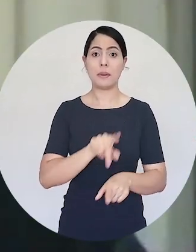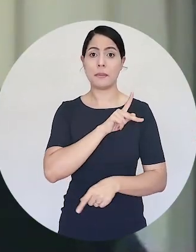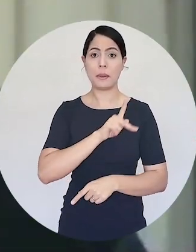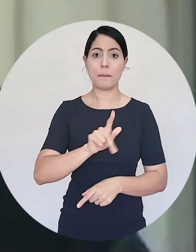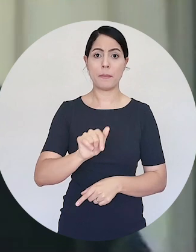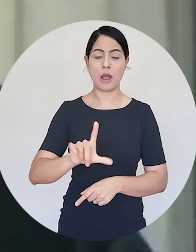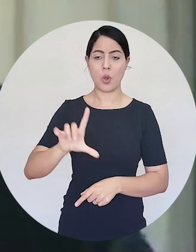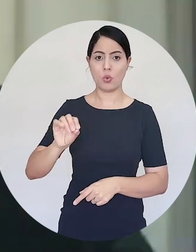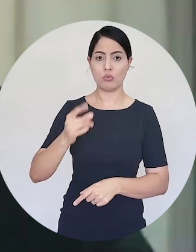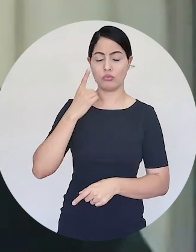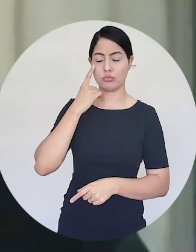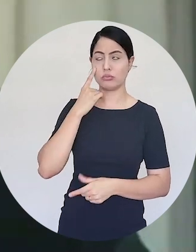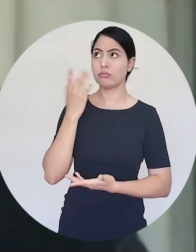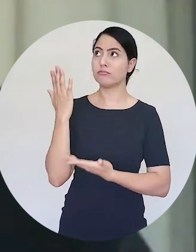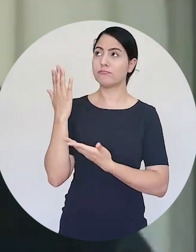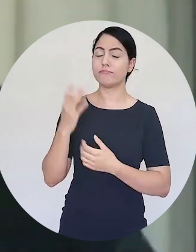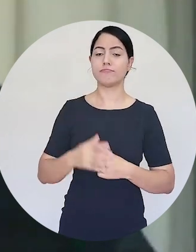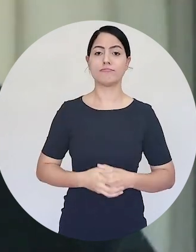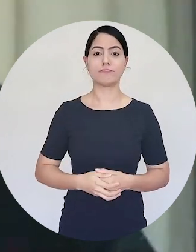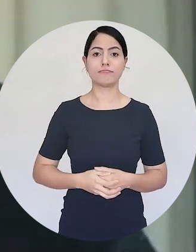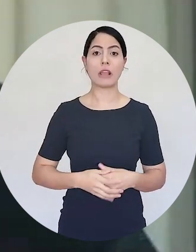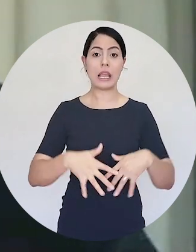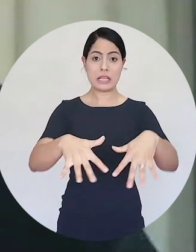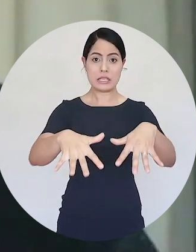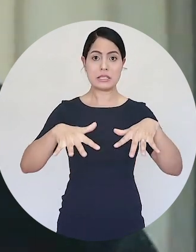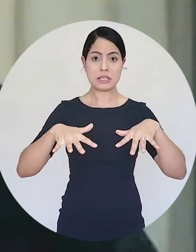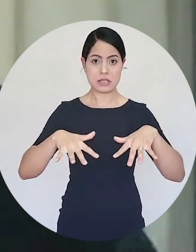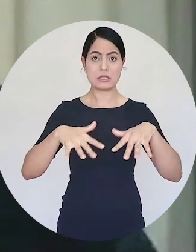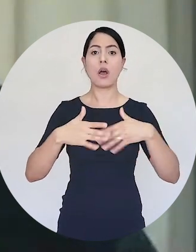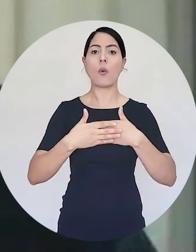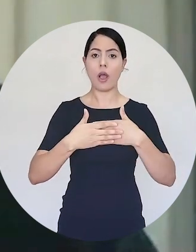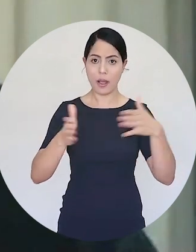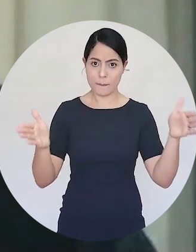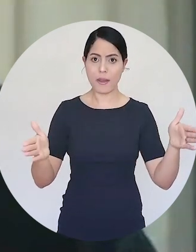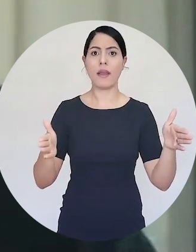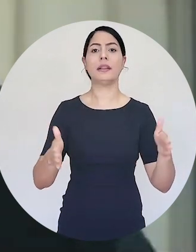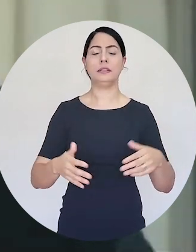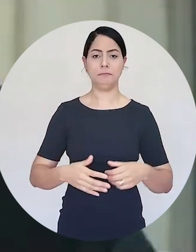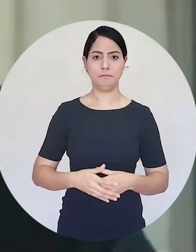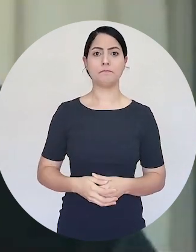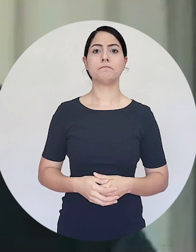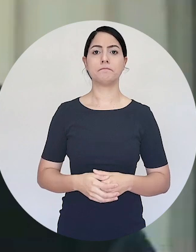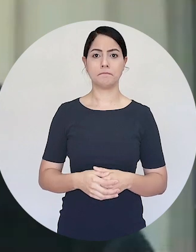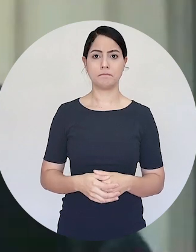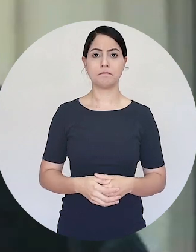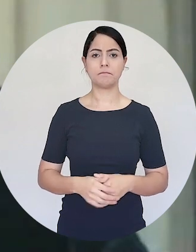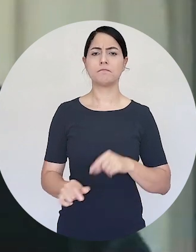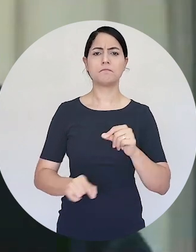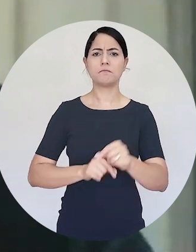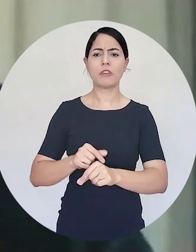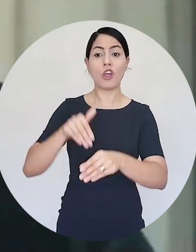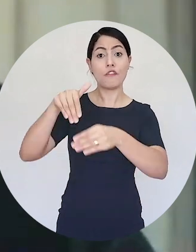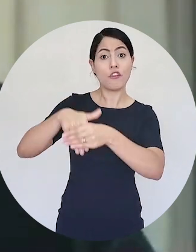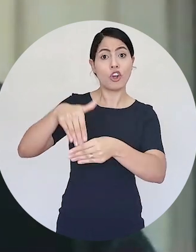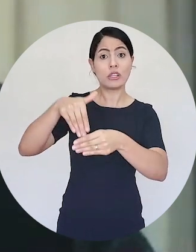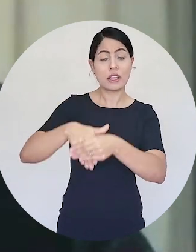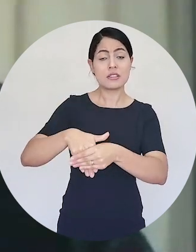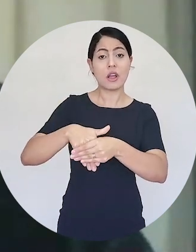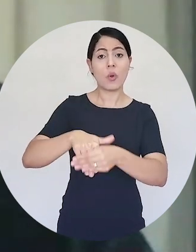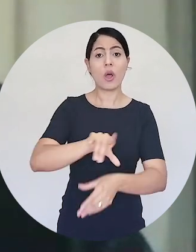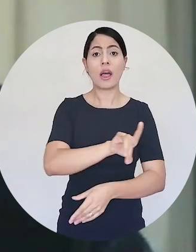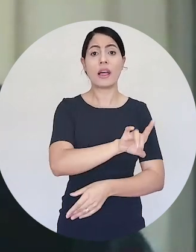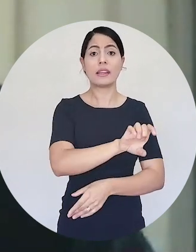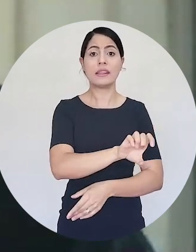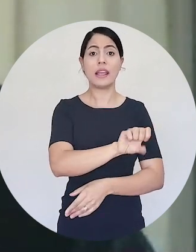comandou os trabalhos. Declarar aberta a sessão extraordinária do Conselho Seccional da OAB da Paraíba para a votação